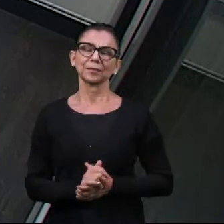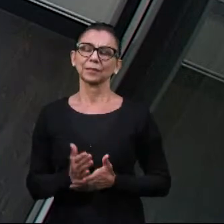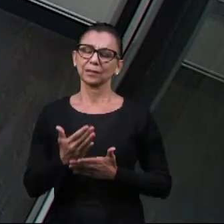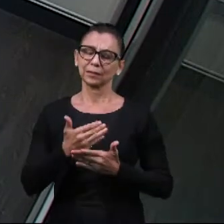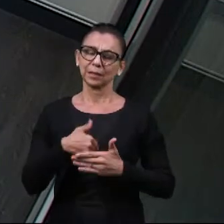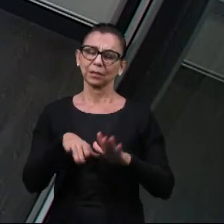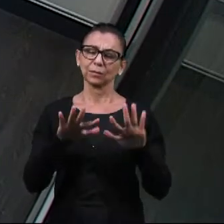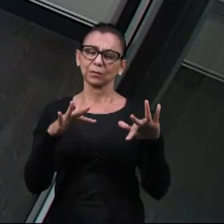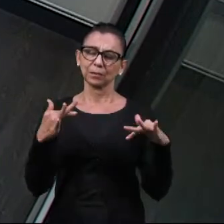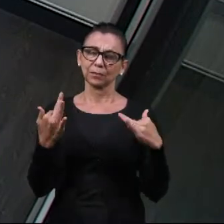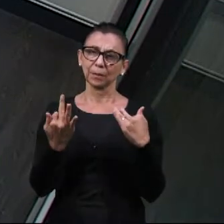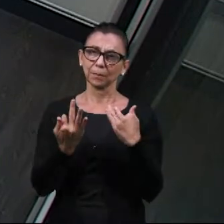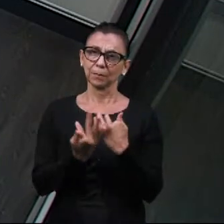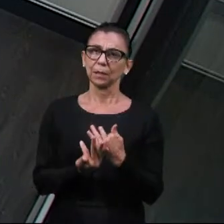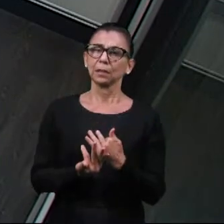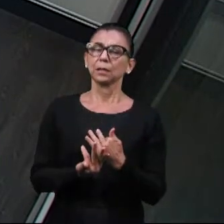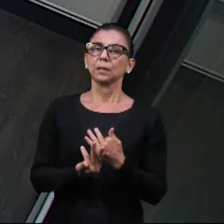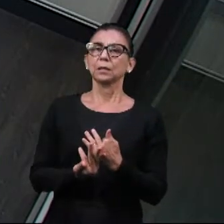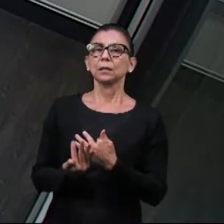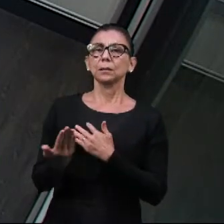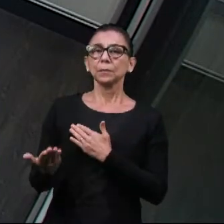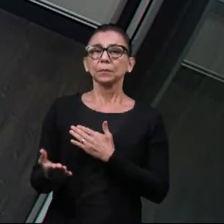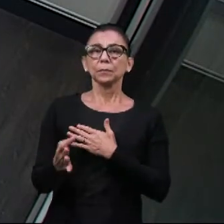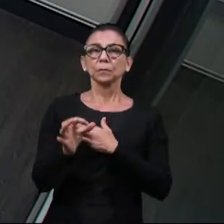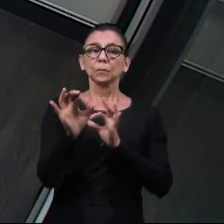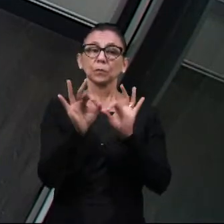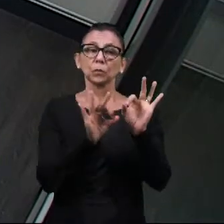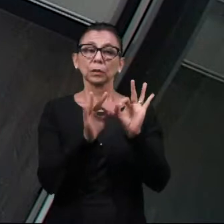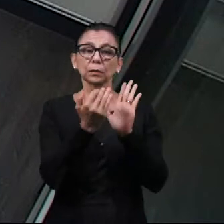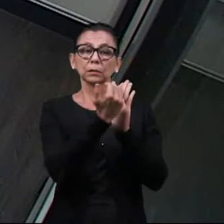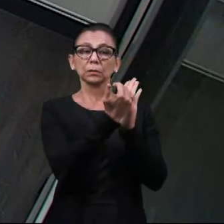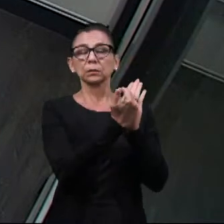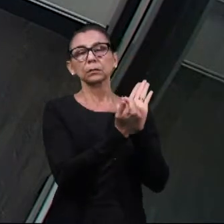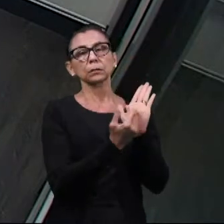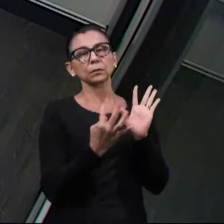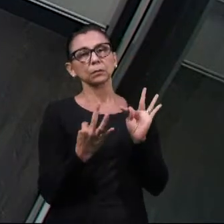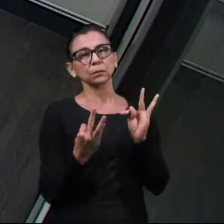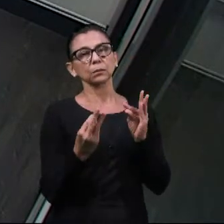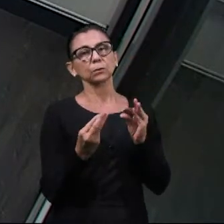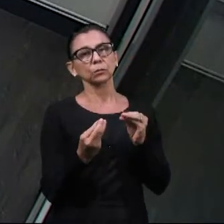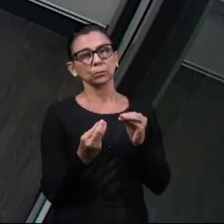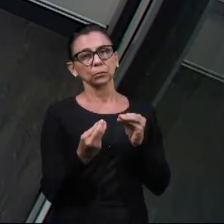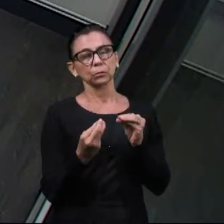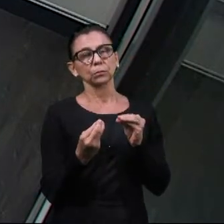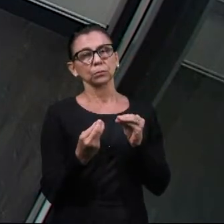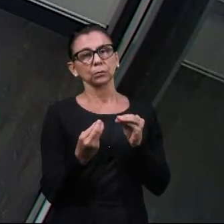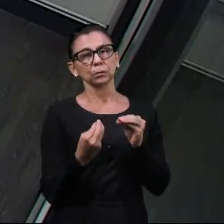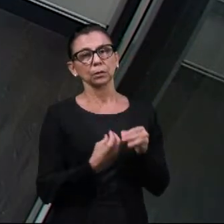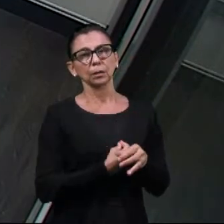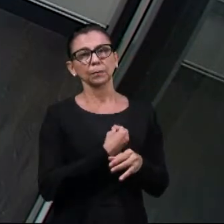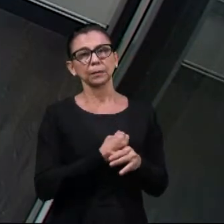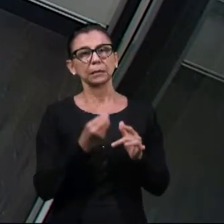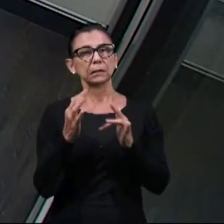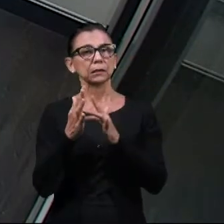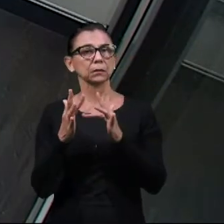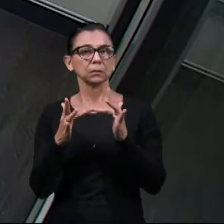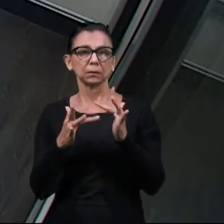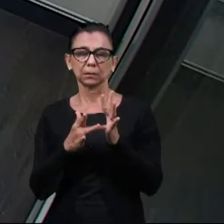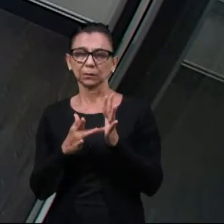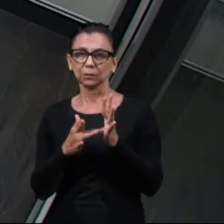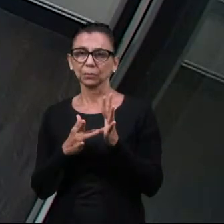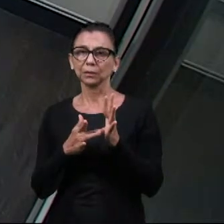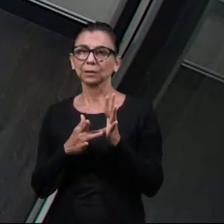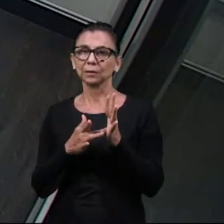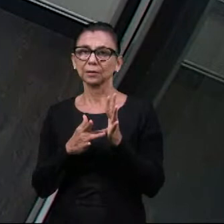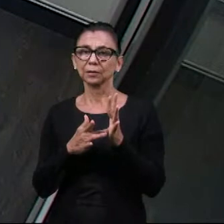né? Tudo aquilo que nós precisamos acertar, porque a presença de Jesus, ele ilumina,